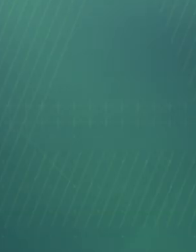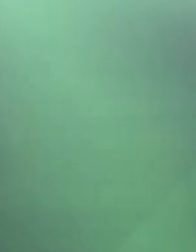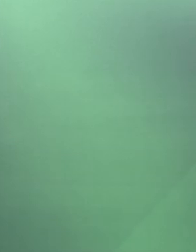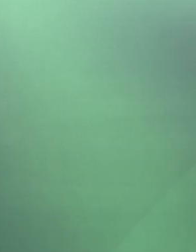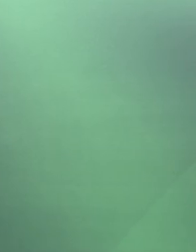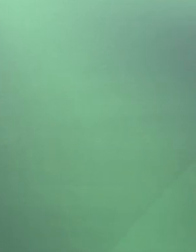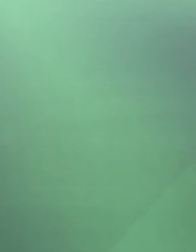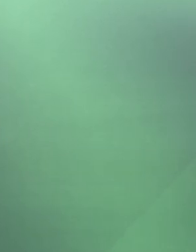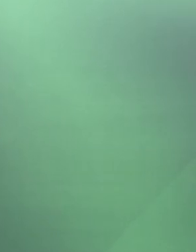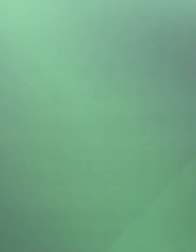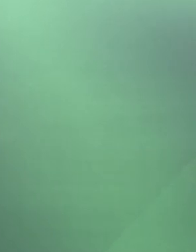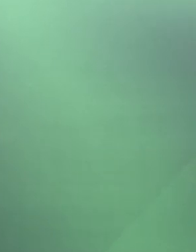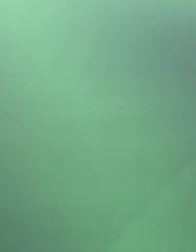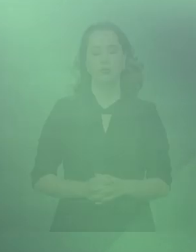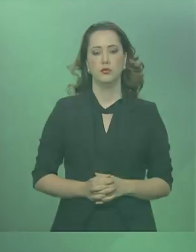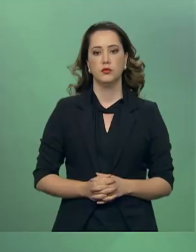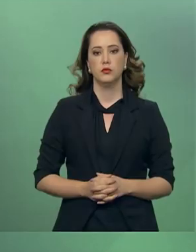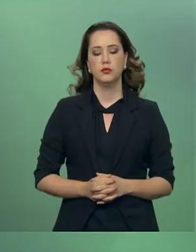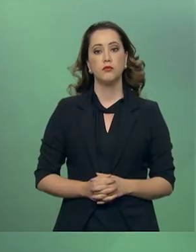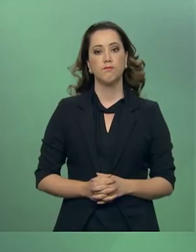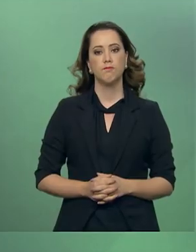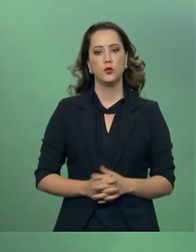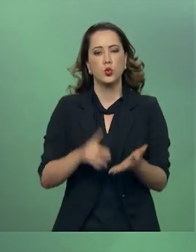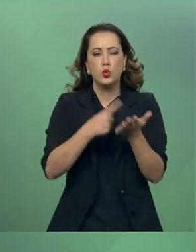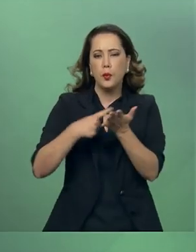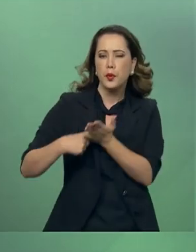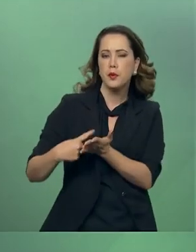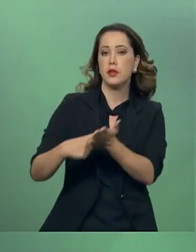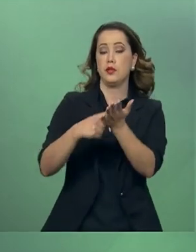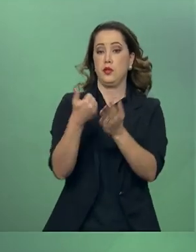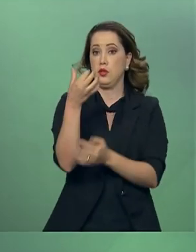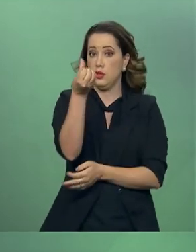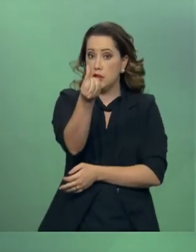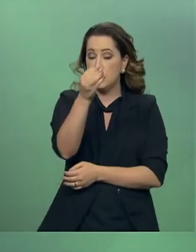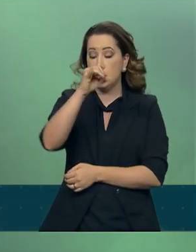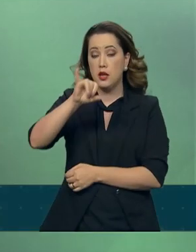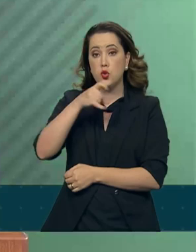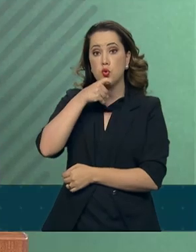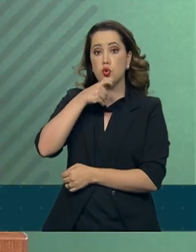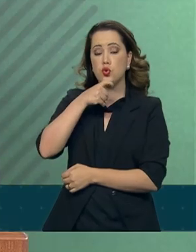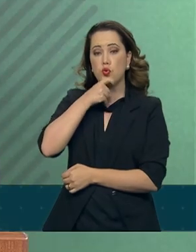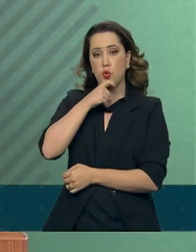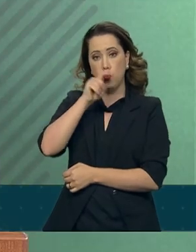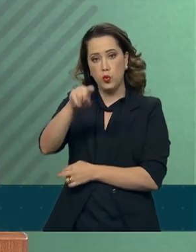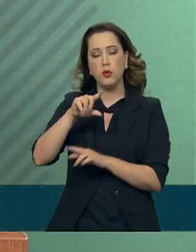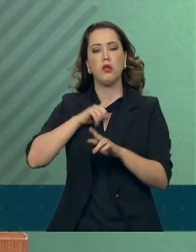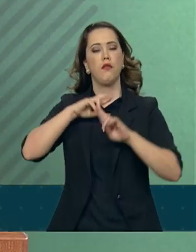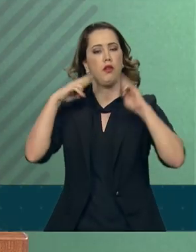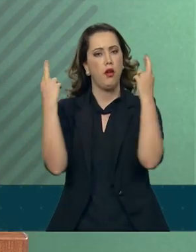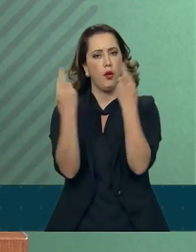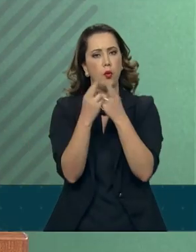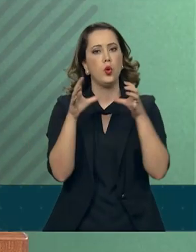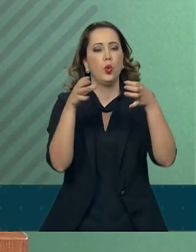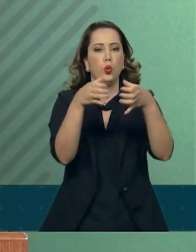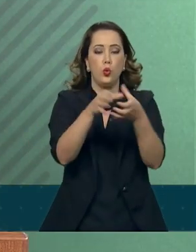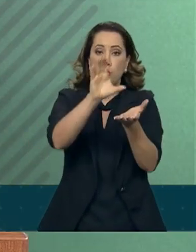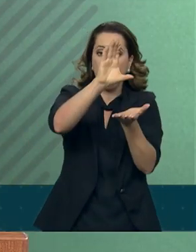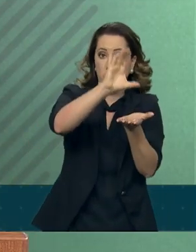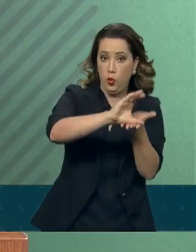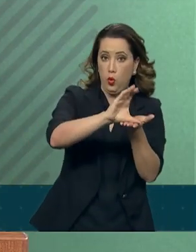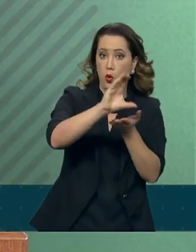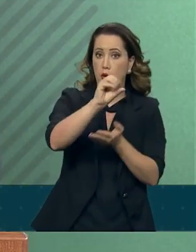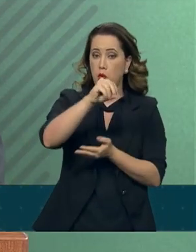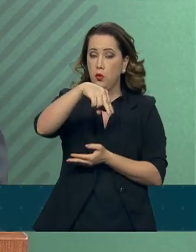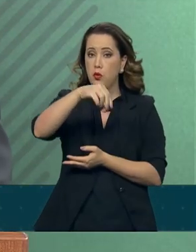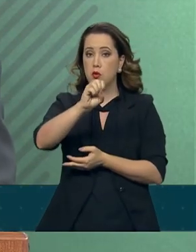em 16 de julho a agenda do presidente reunião do conselho de governo